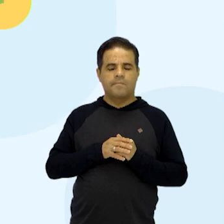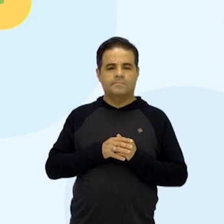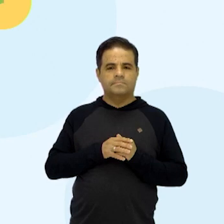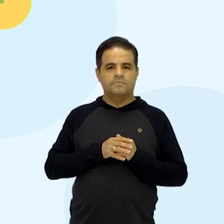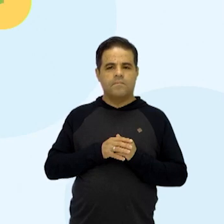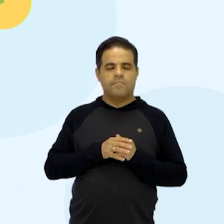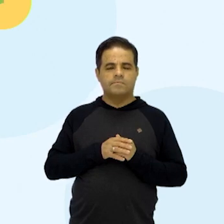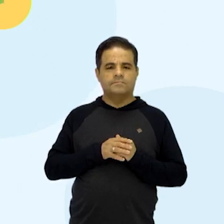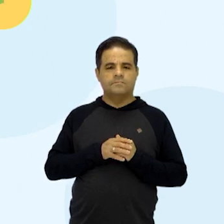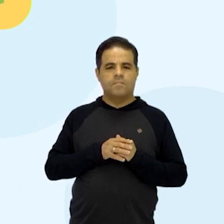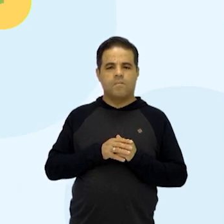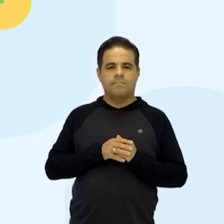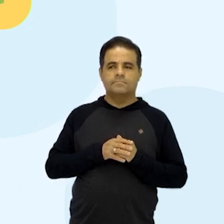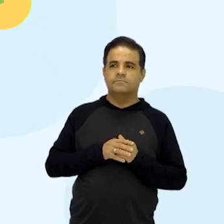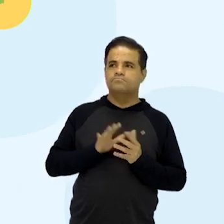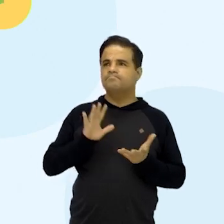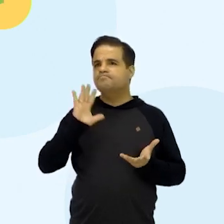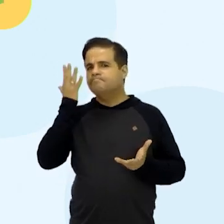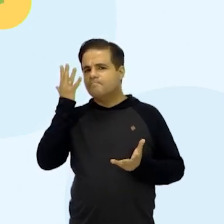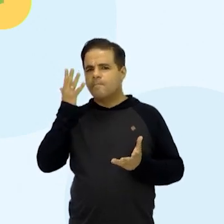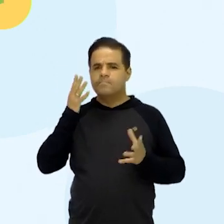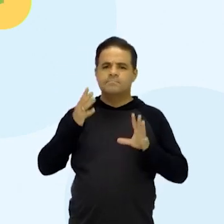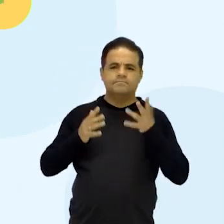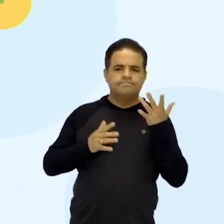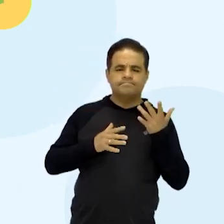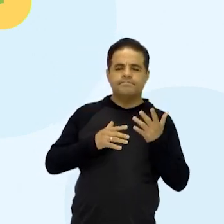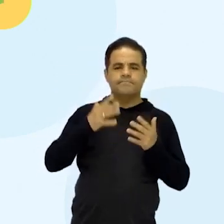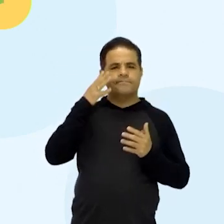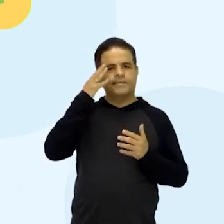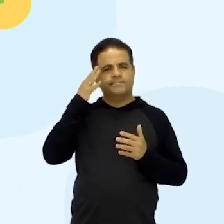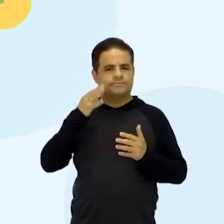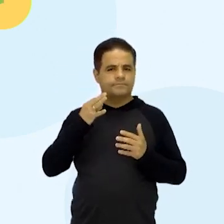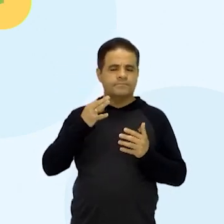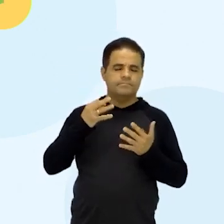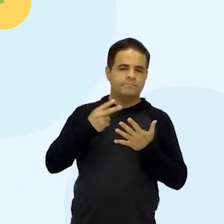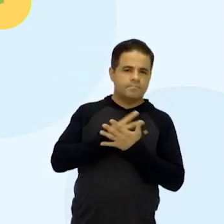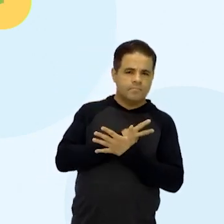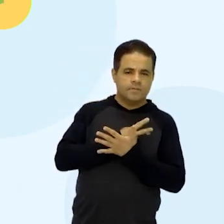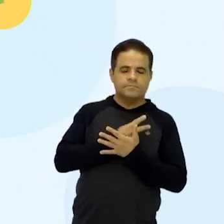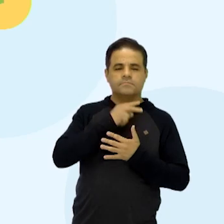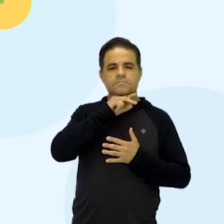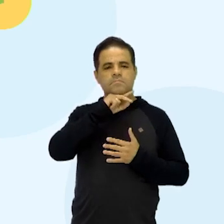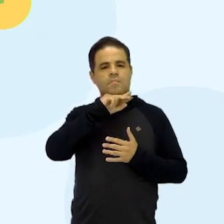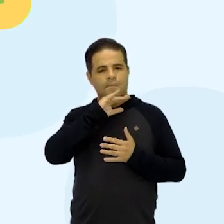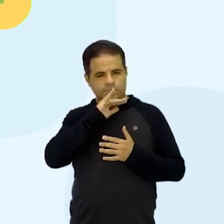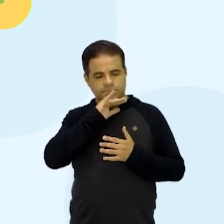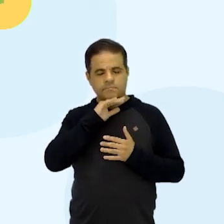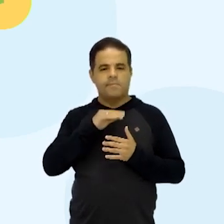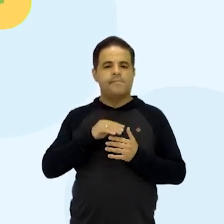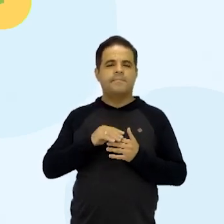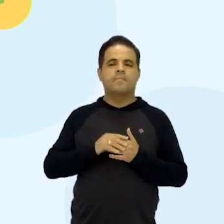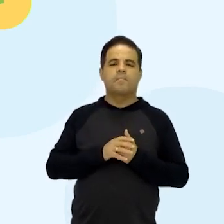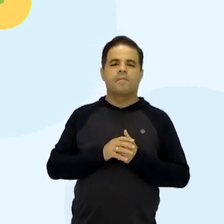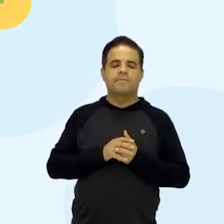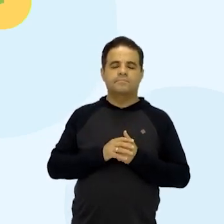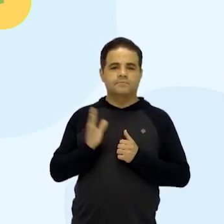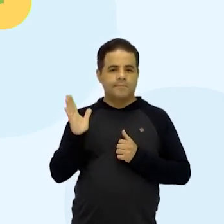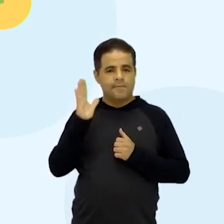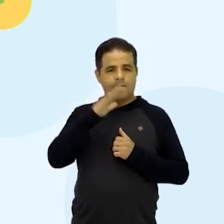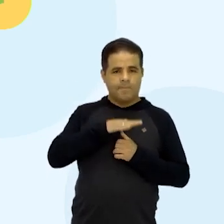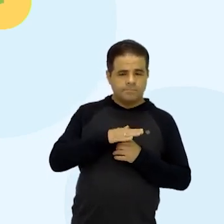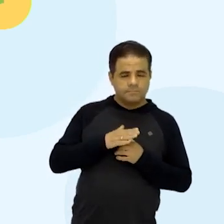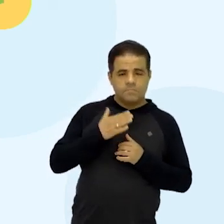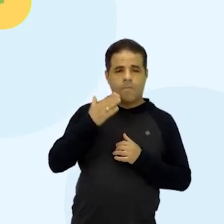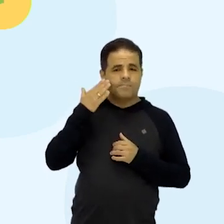maus entendidos, mal entendidos, mal porque é adverbo, então mal entendidos,